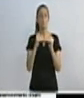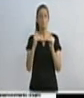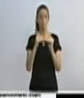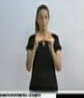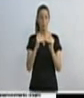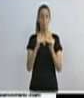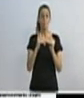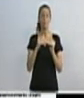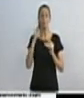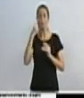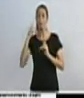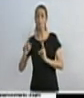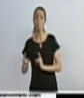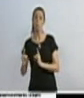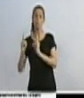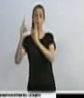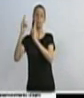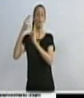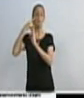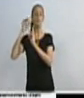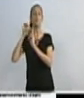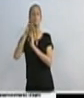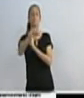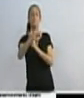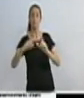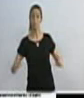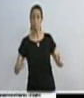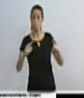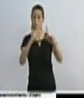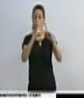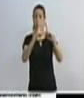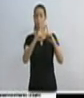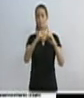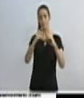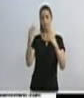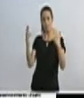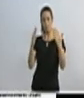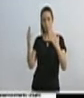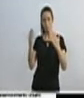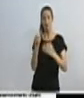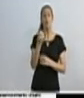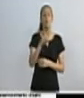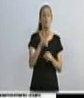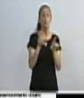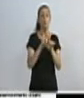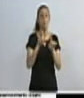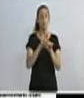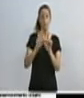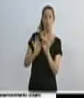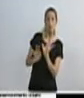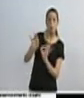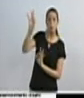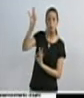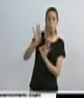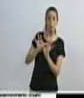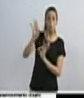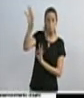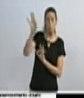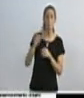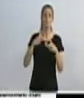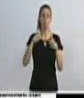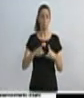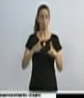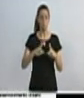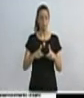maior edificação existente no raio de 50 metros do eixo da antena, ou ao gabarito ou altura estabelecidos para o local